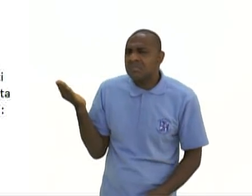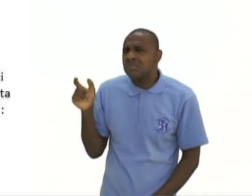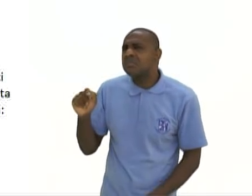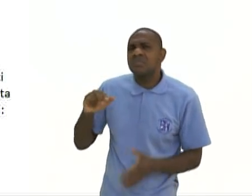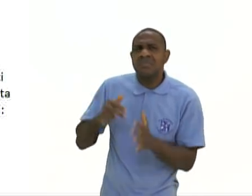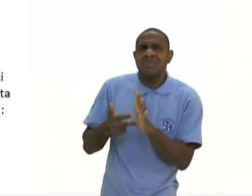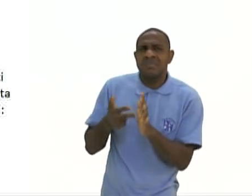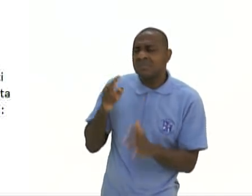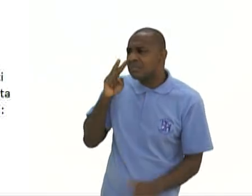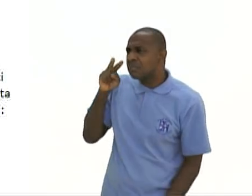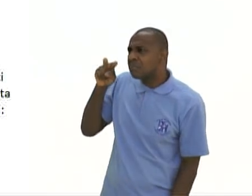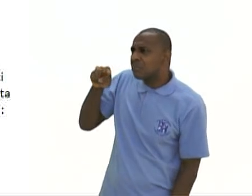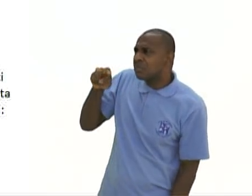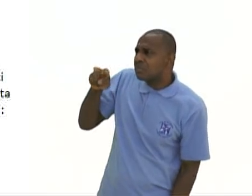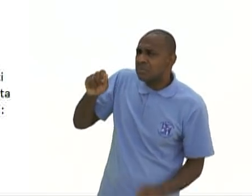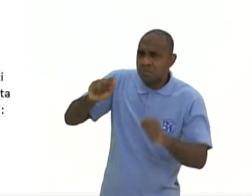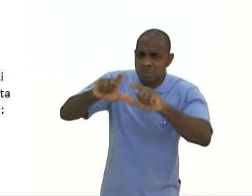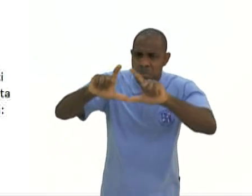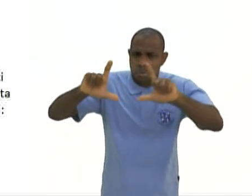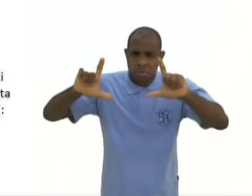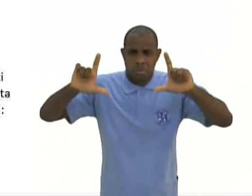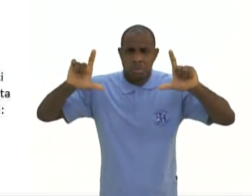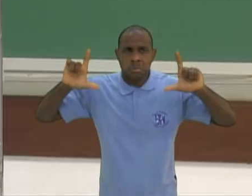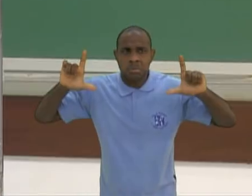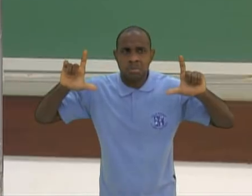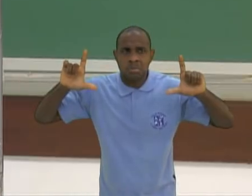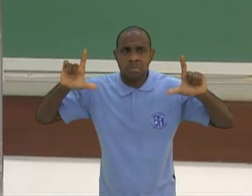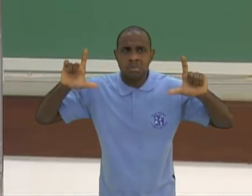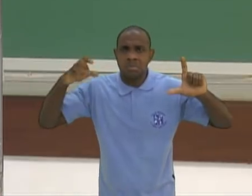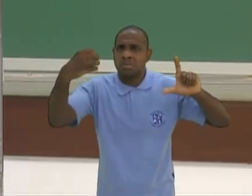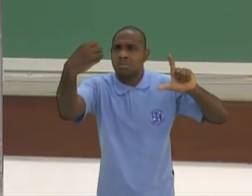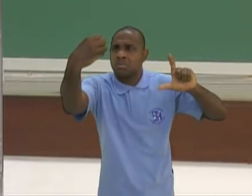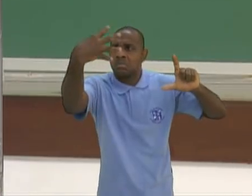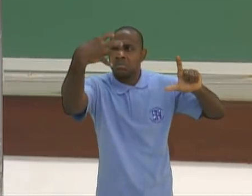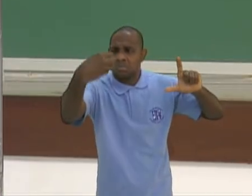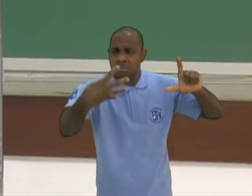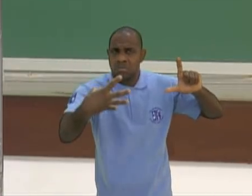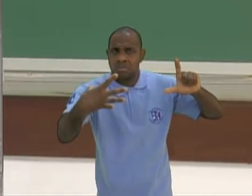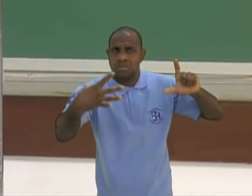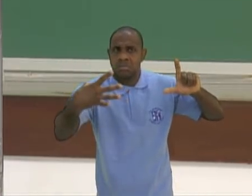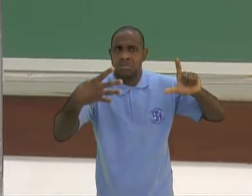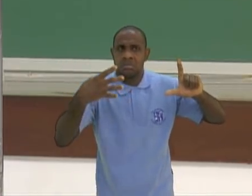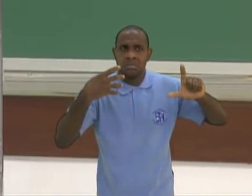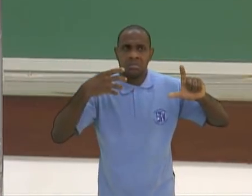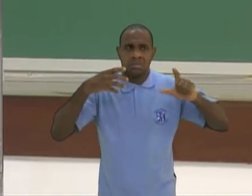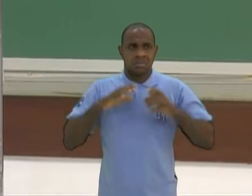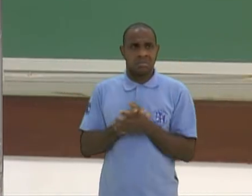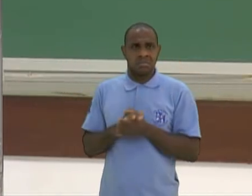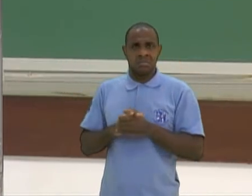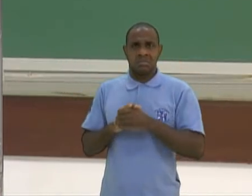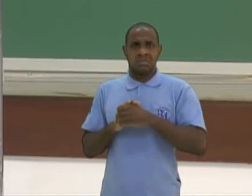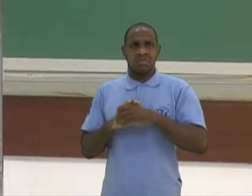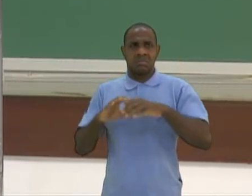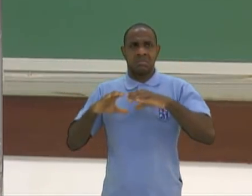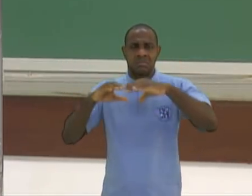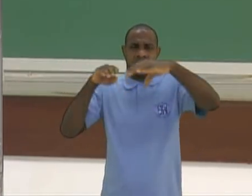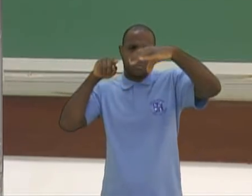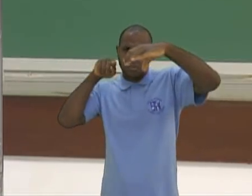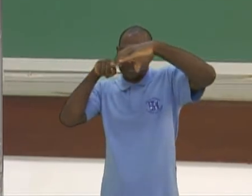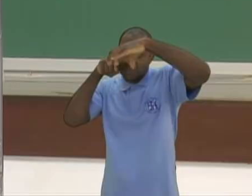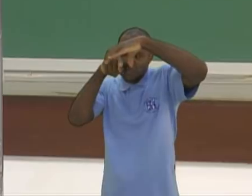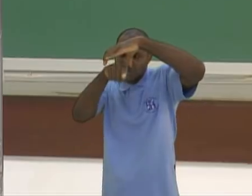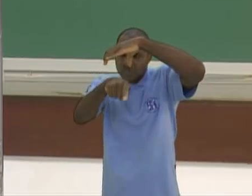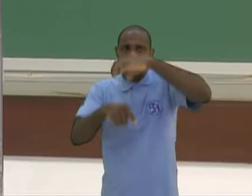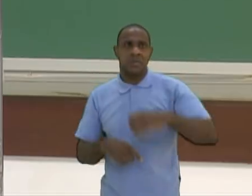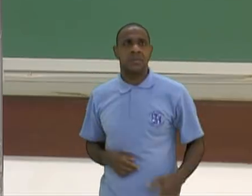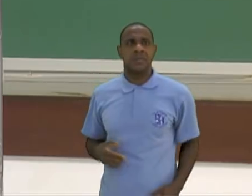numa visão mais de profundidade, olha a luzinha lá onde vai. O tamanho desse túnel. Pensa. Agora